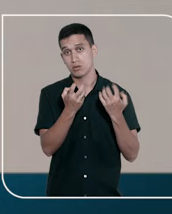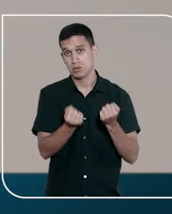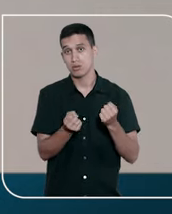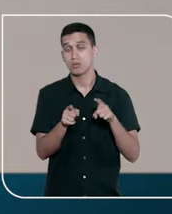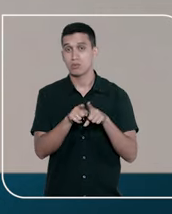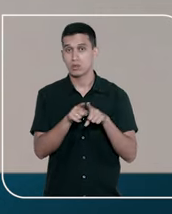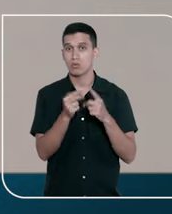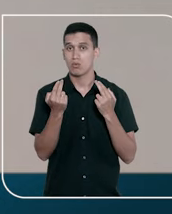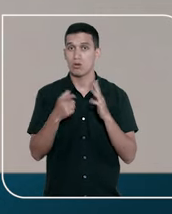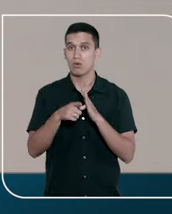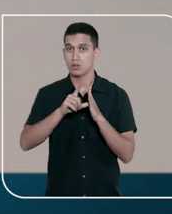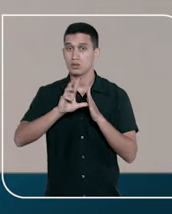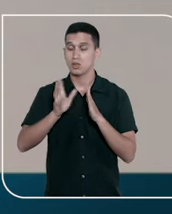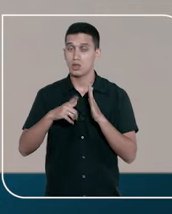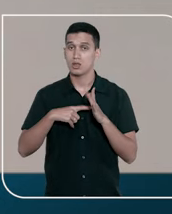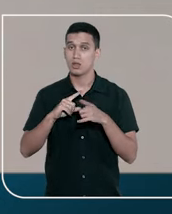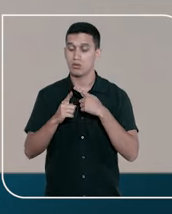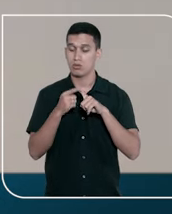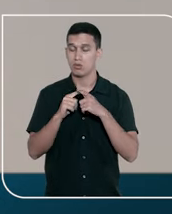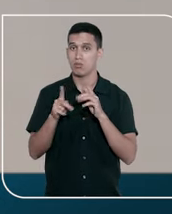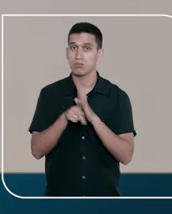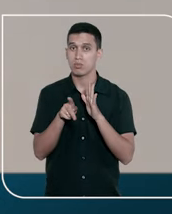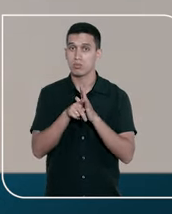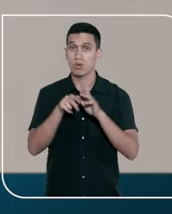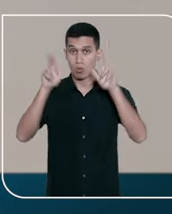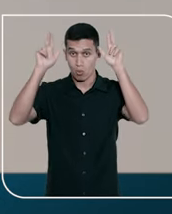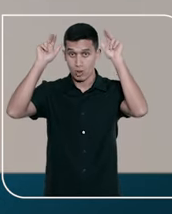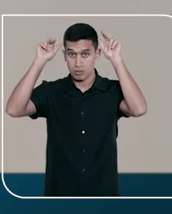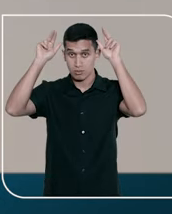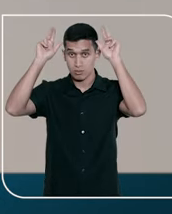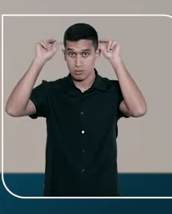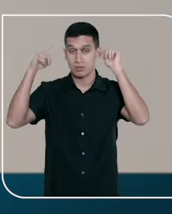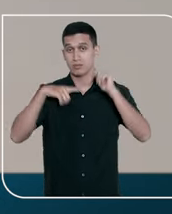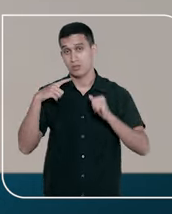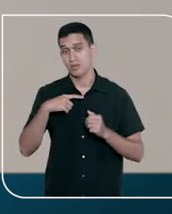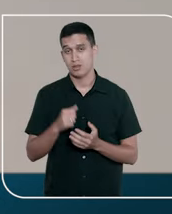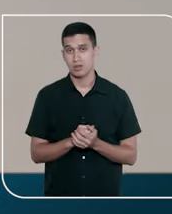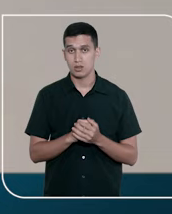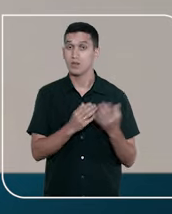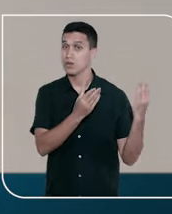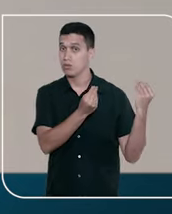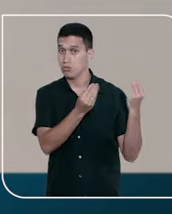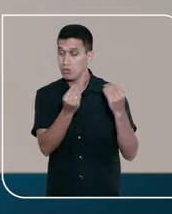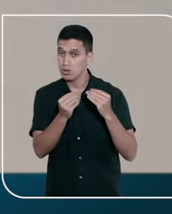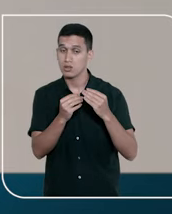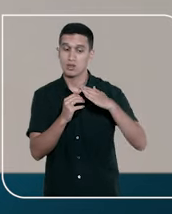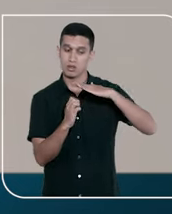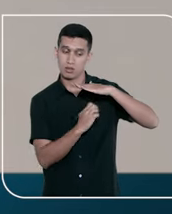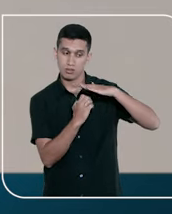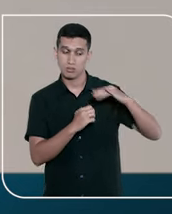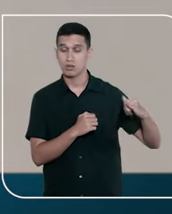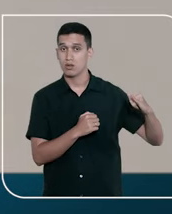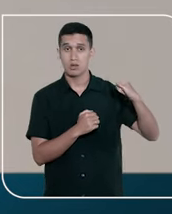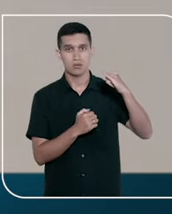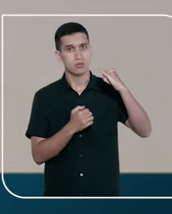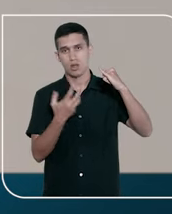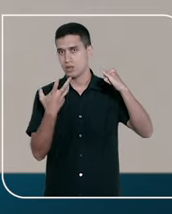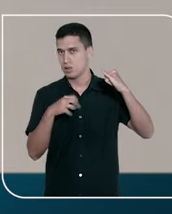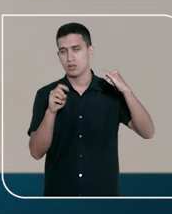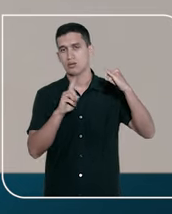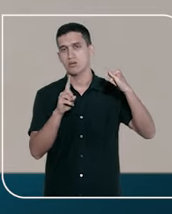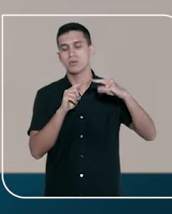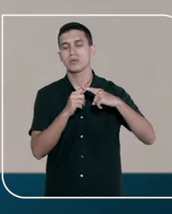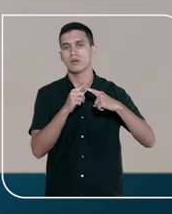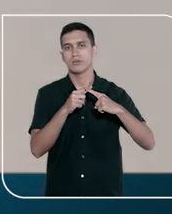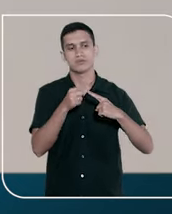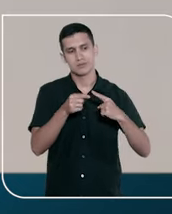aí recentemente discussões sobre transporte de coelhos, por exemplo, né? E muitas companhias aéreas não permitem. Por quê? Porque isso